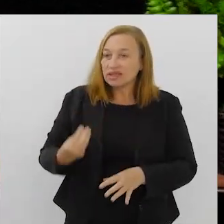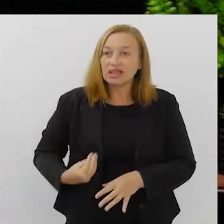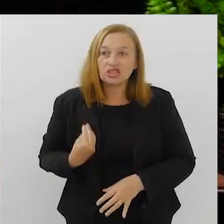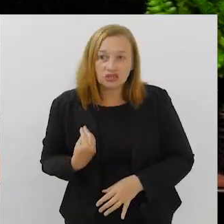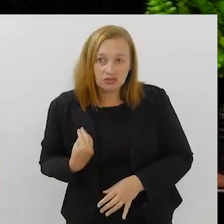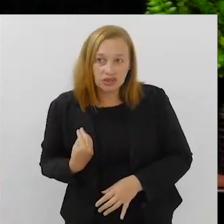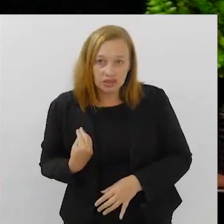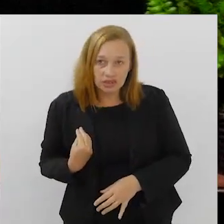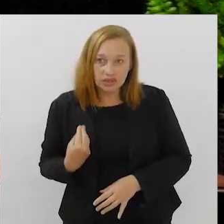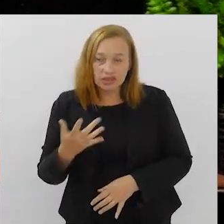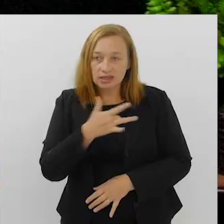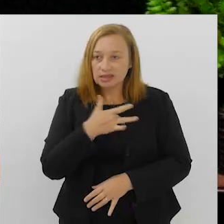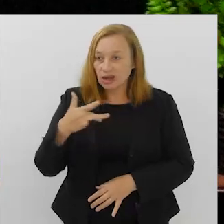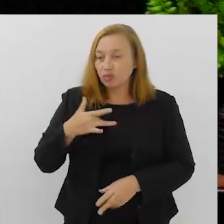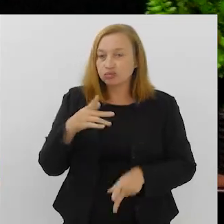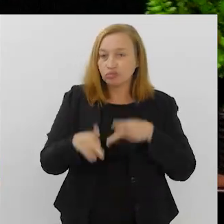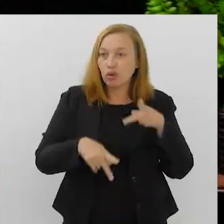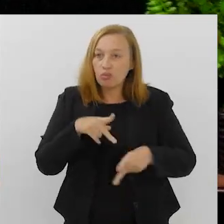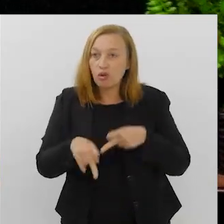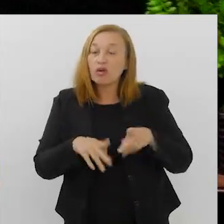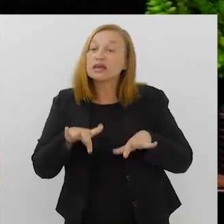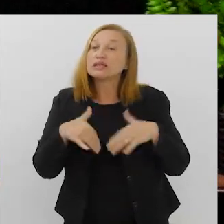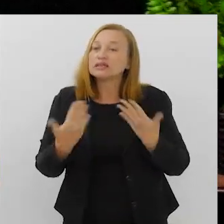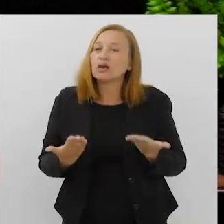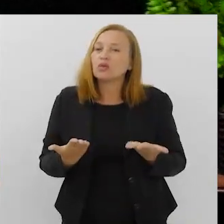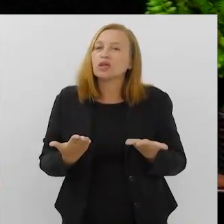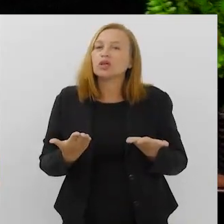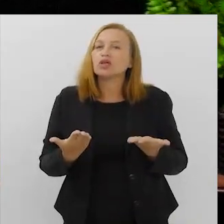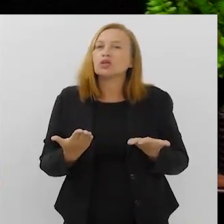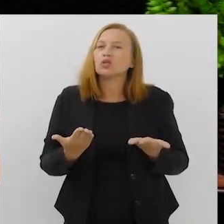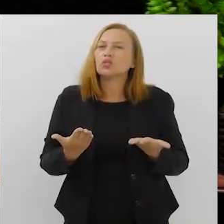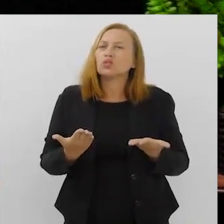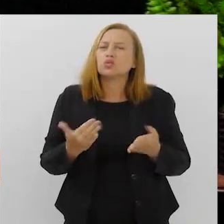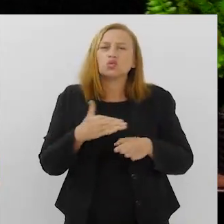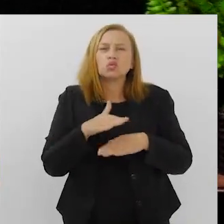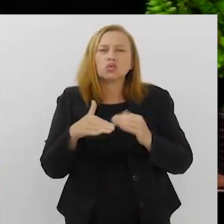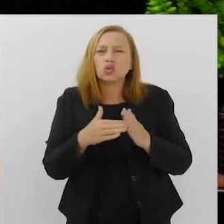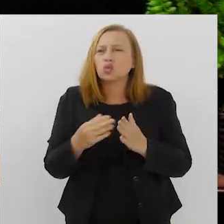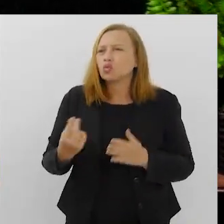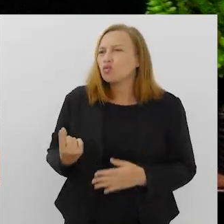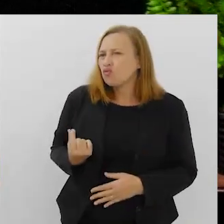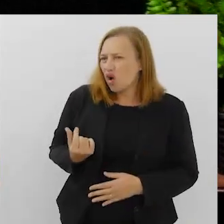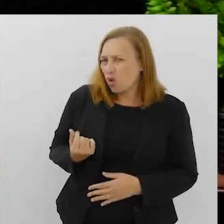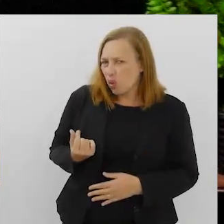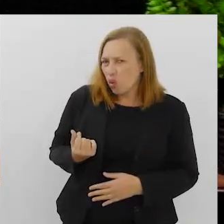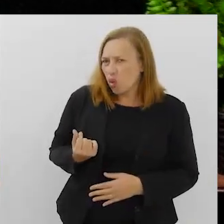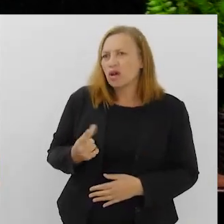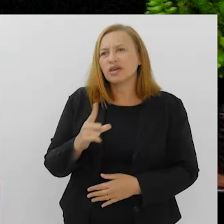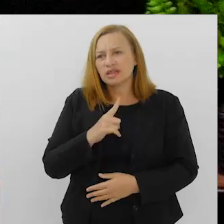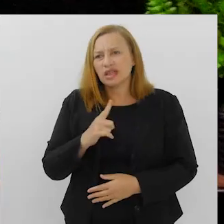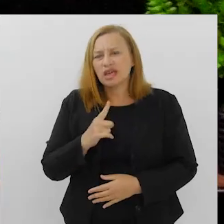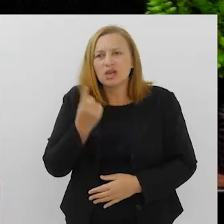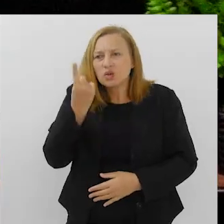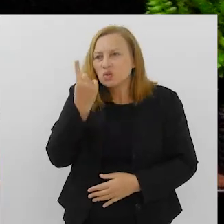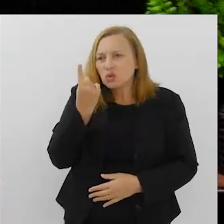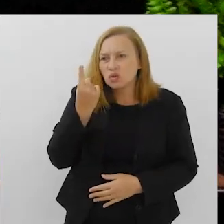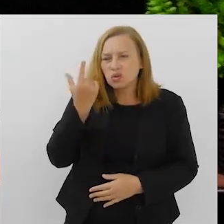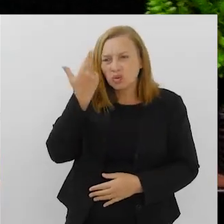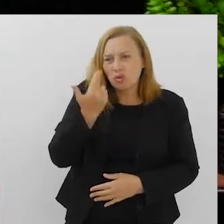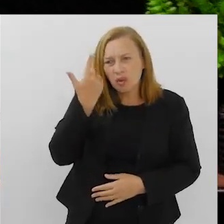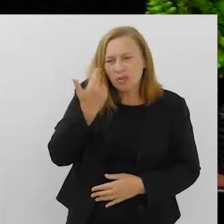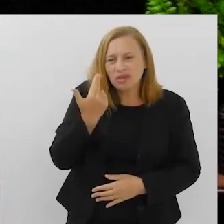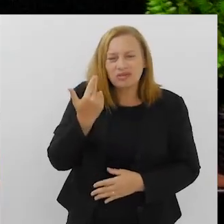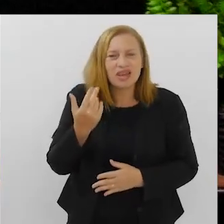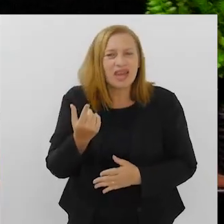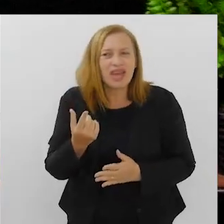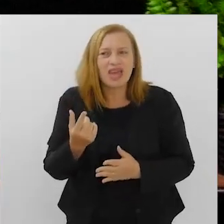promover qualidade de vida e o bem-estar para a população, né? Então, todo o valor que existe geralmente